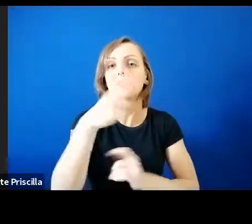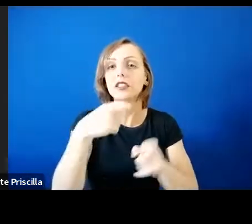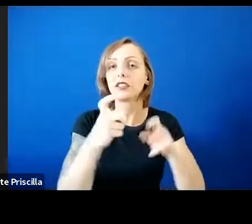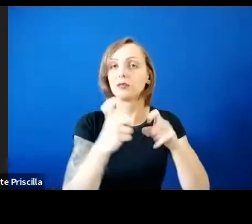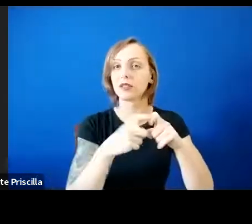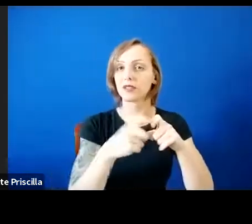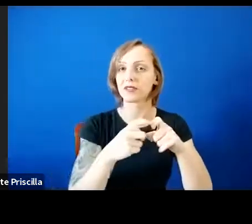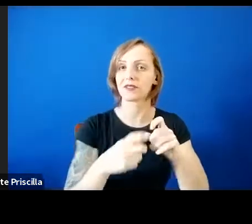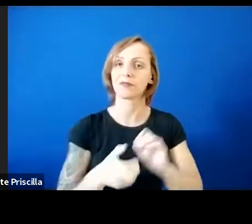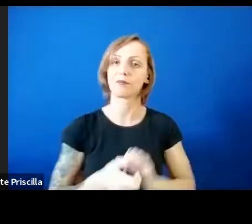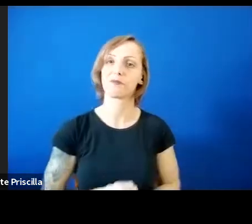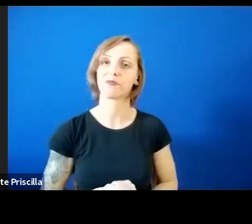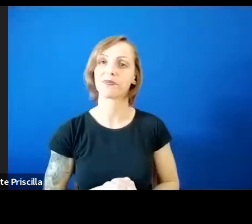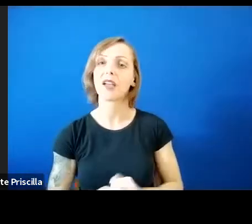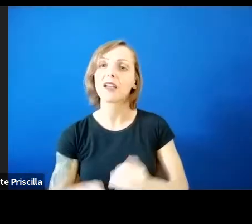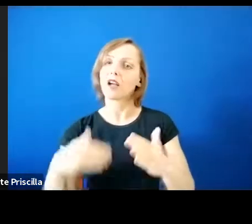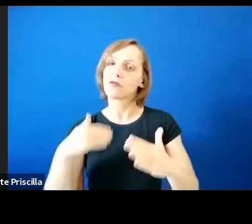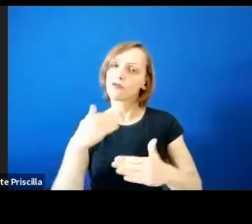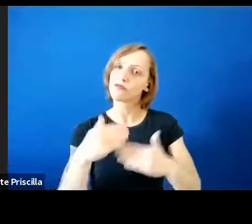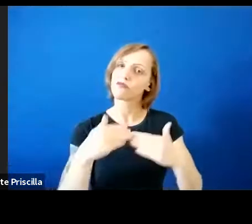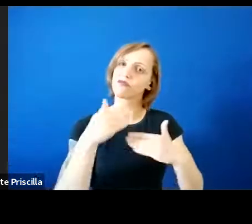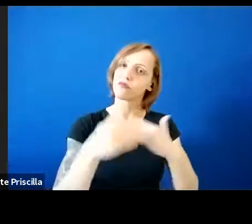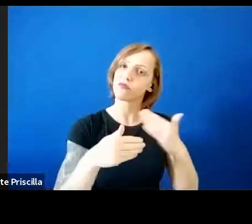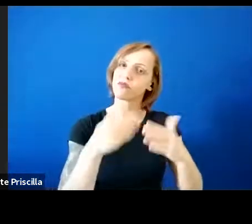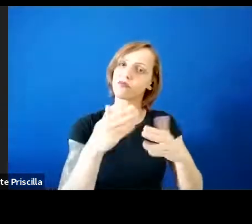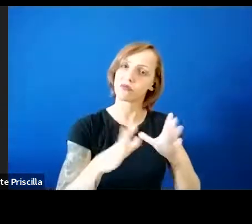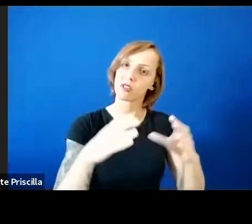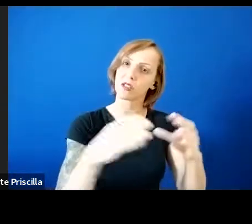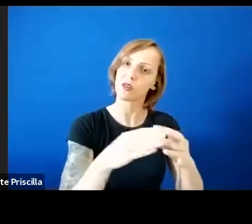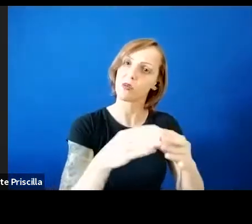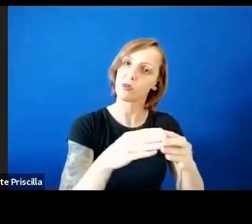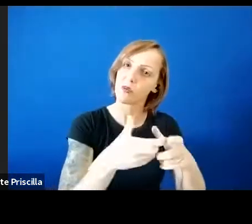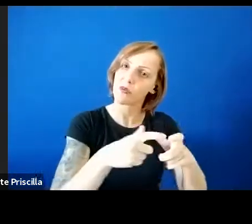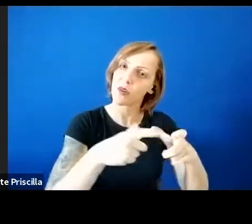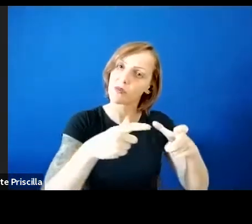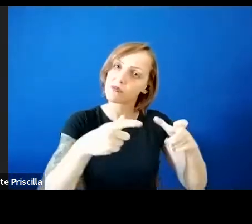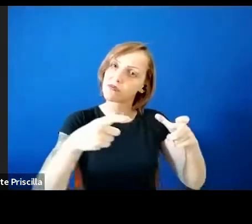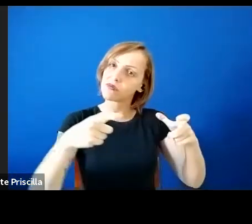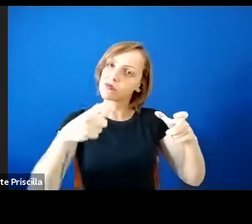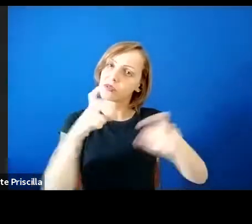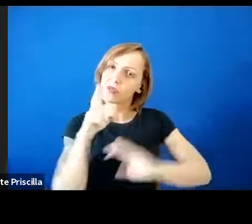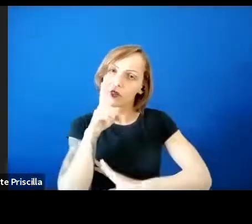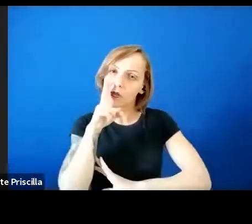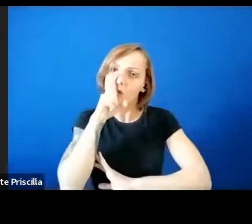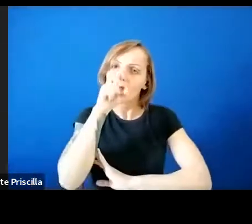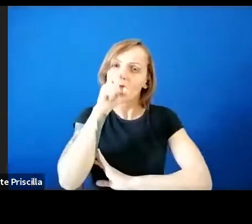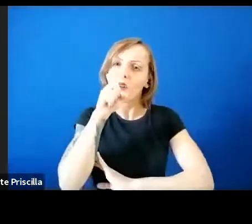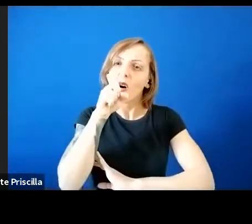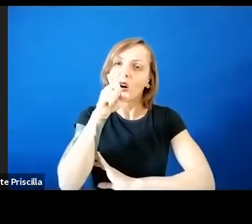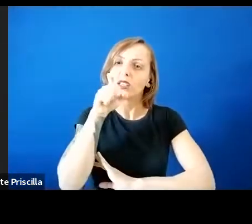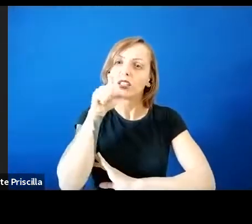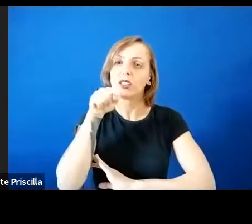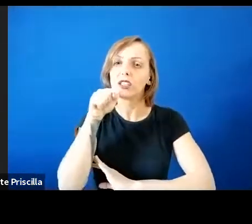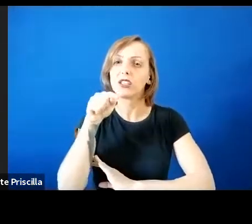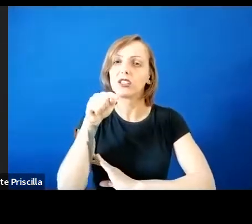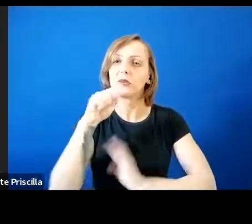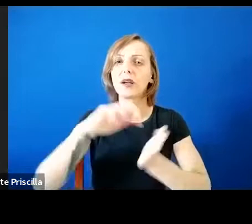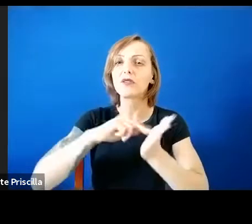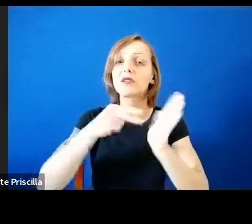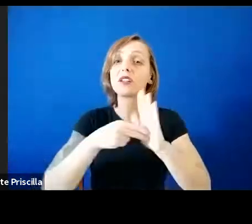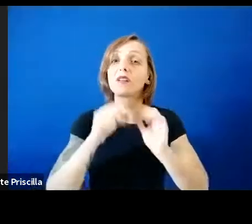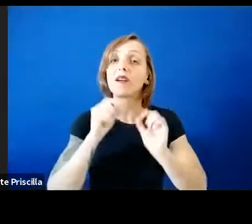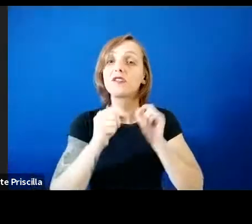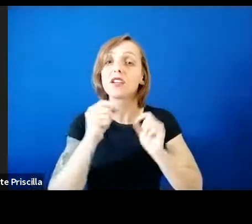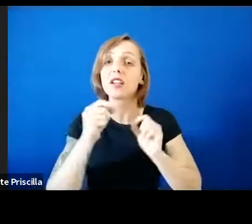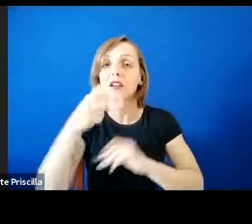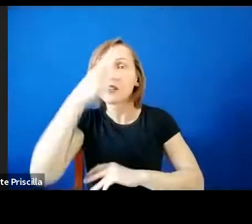aumentando, e o grupo ficou muito forte no sentido assim de ter muitas presenças a cada quinta-feira, um número